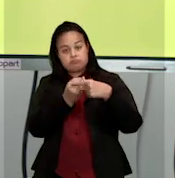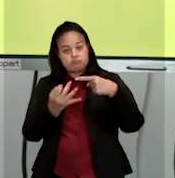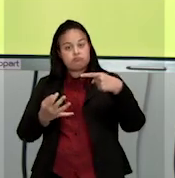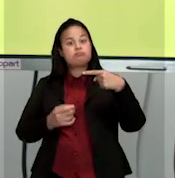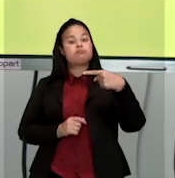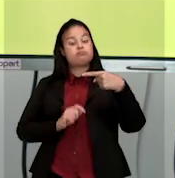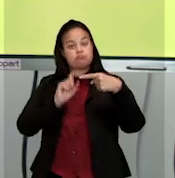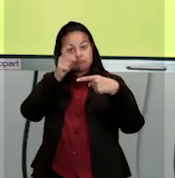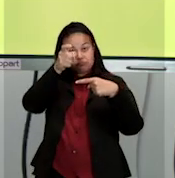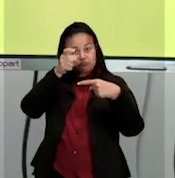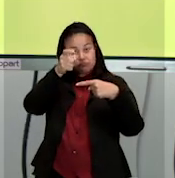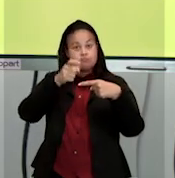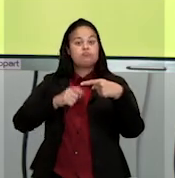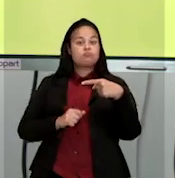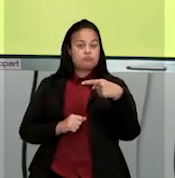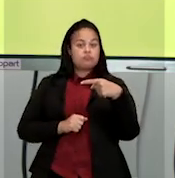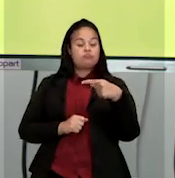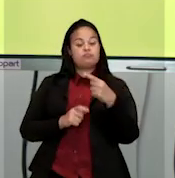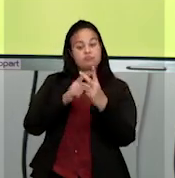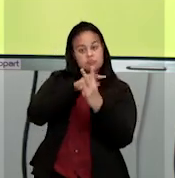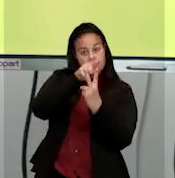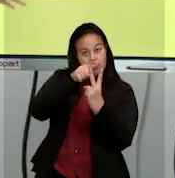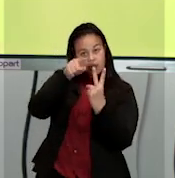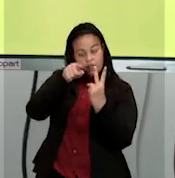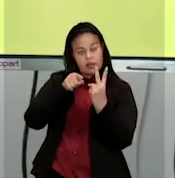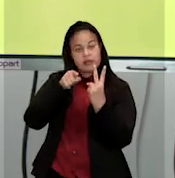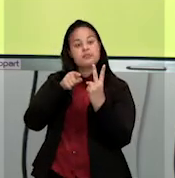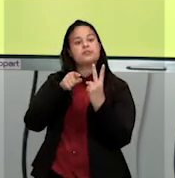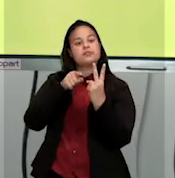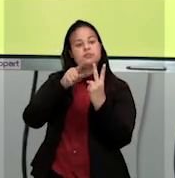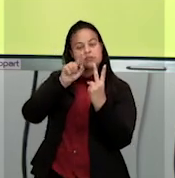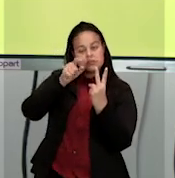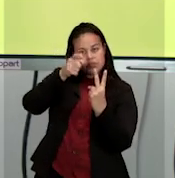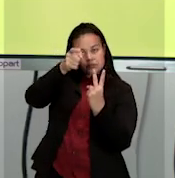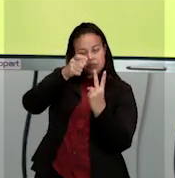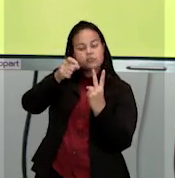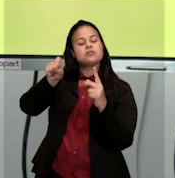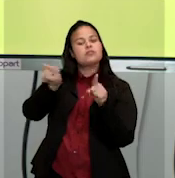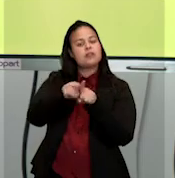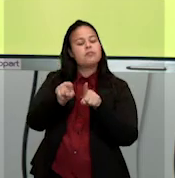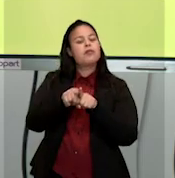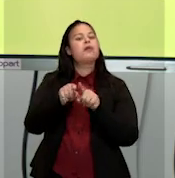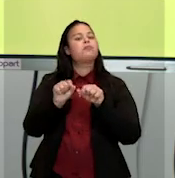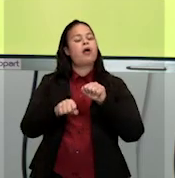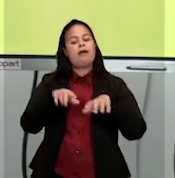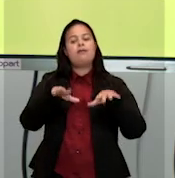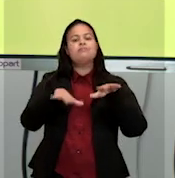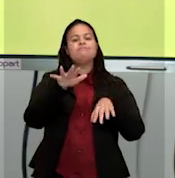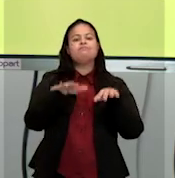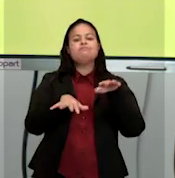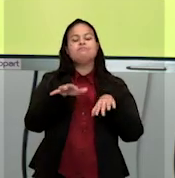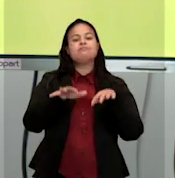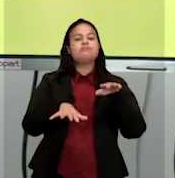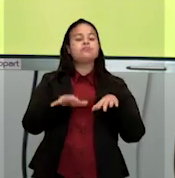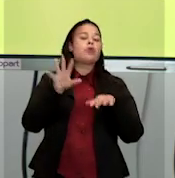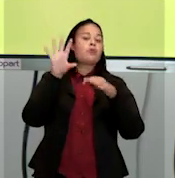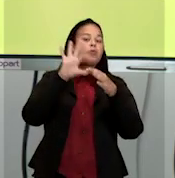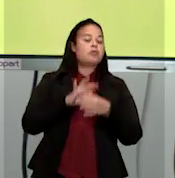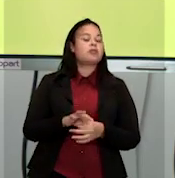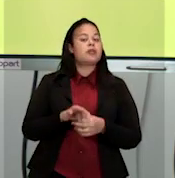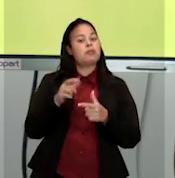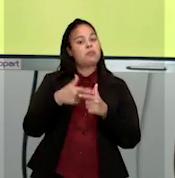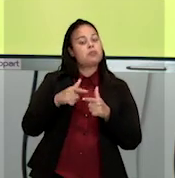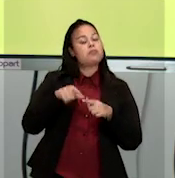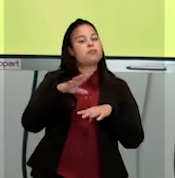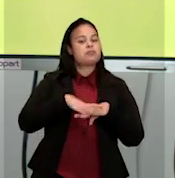elevado a x. Pode ser também uma raiz quadrada, né? A minha base pode ser variada aqui de acordo com o problema que eu